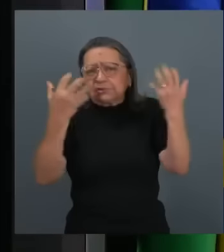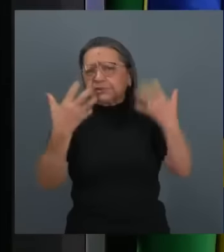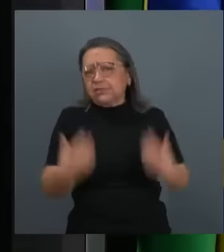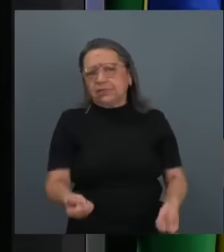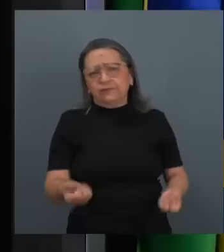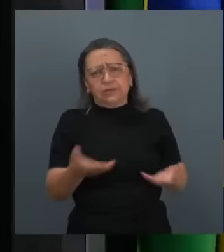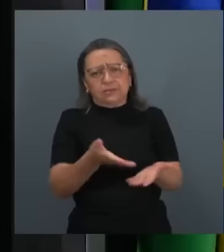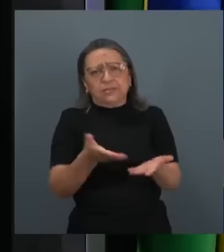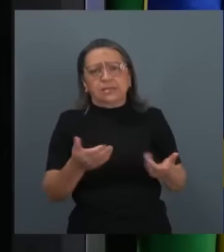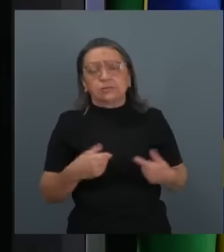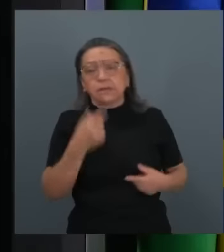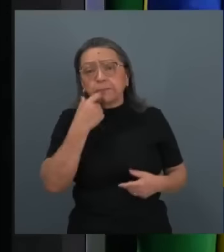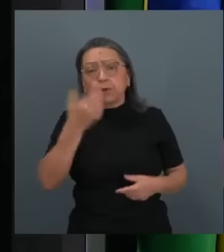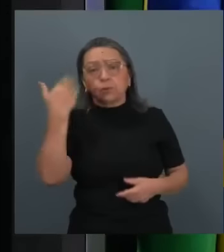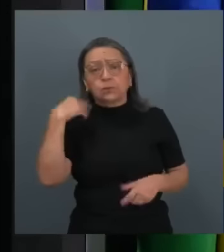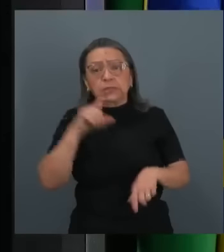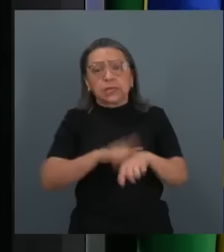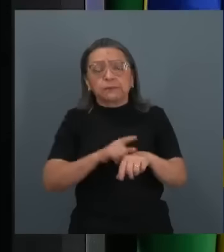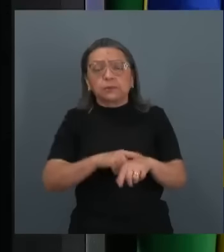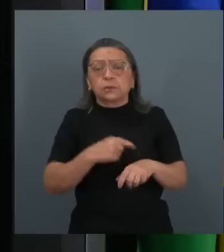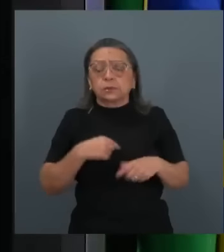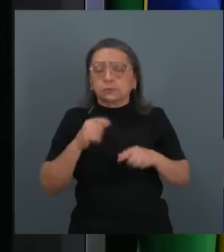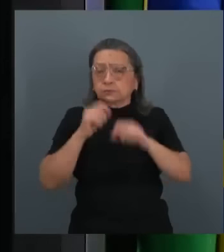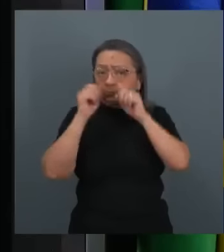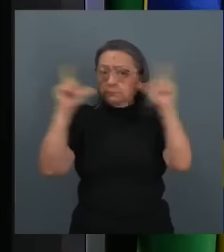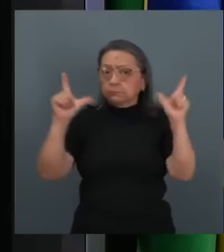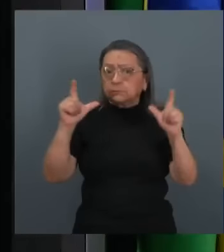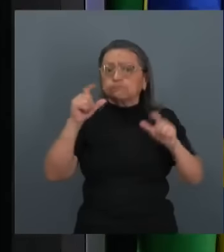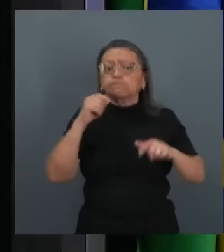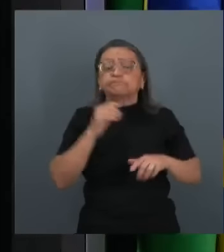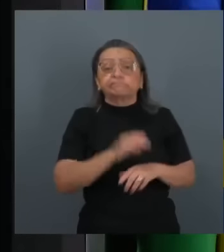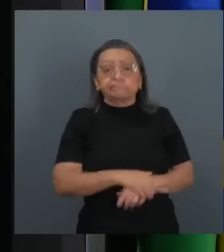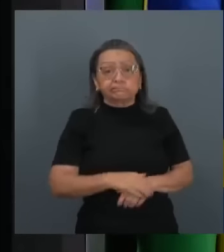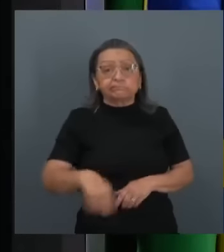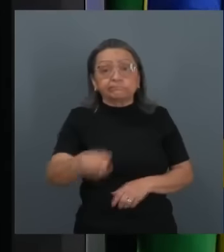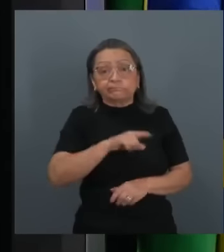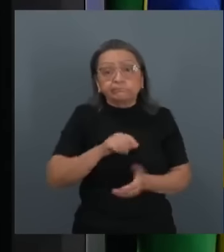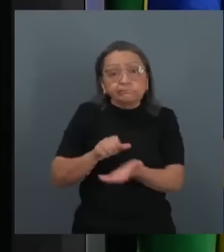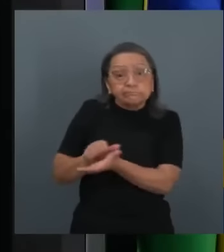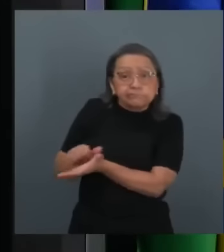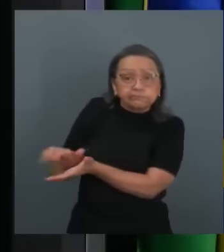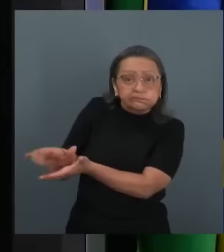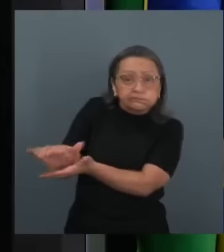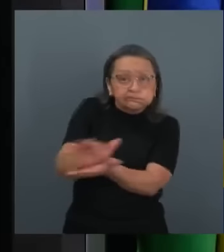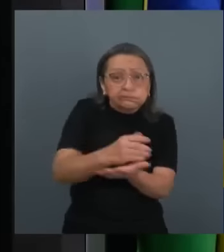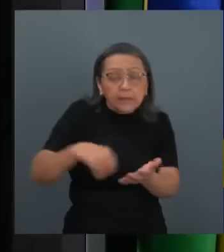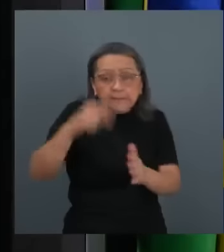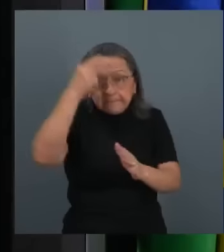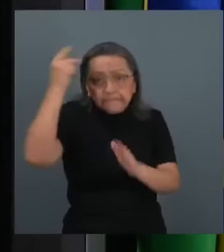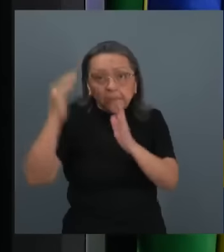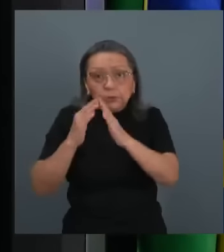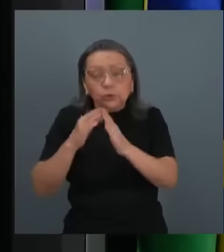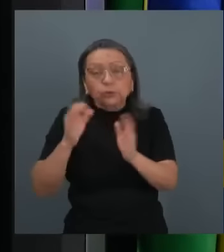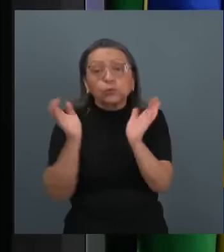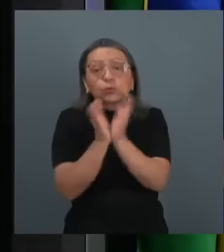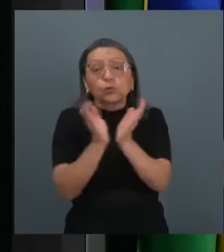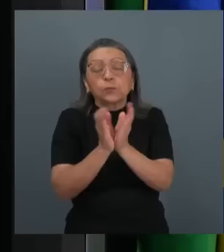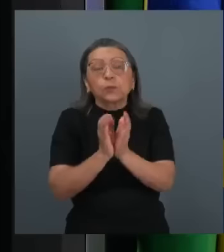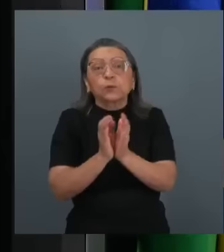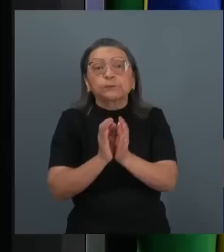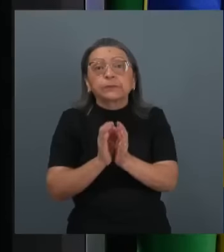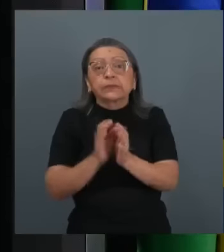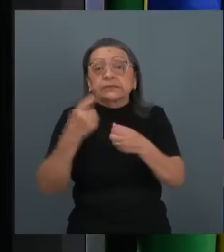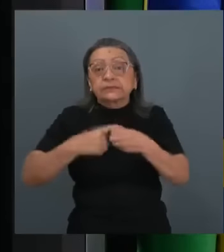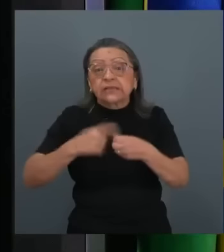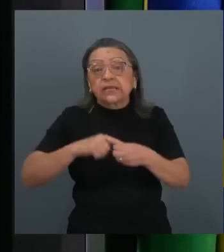rotina. Recentemente chamou muita atenção a operação de desocupação, onde moradores do conjunto residencial Cidade Jardim